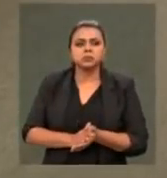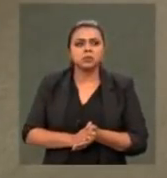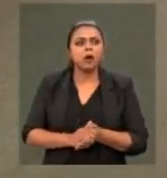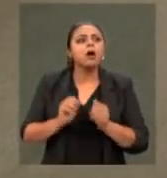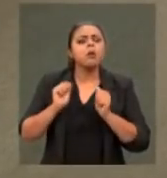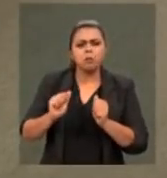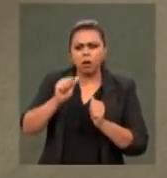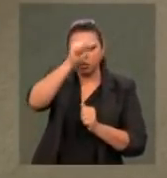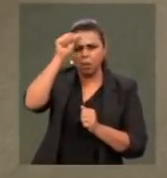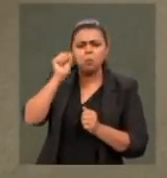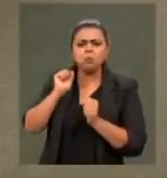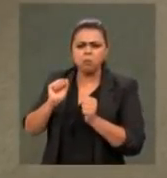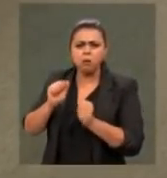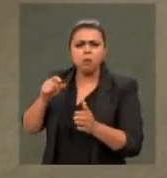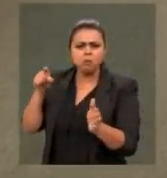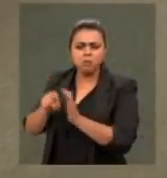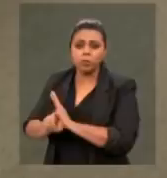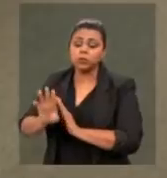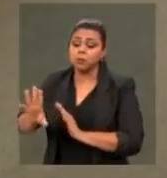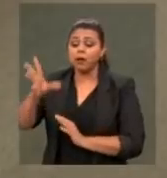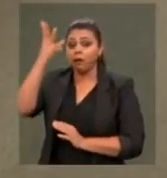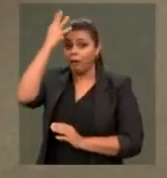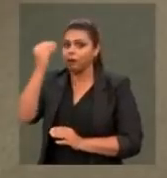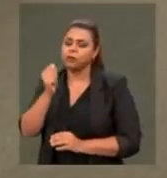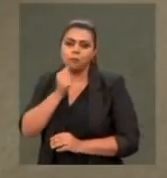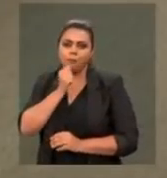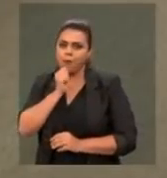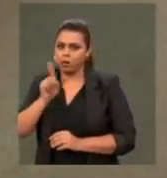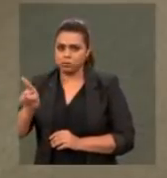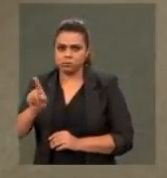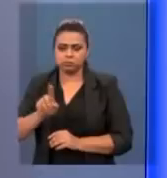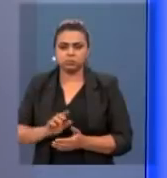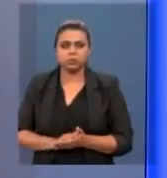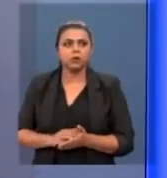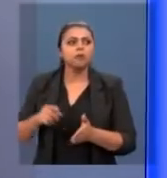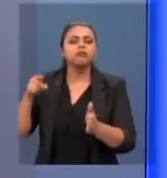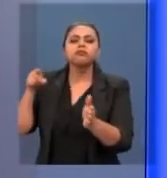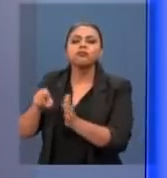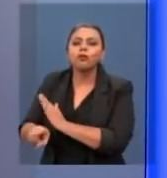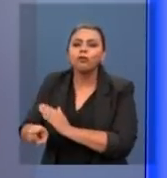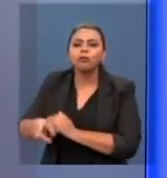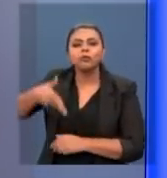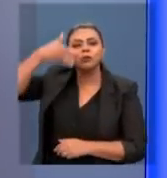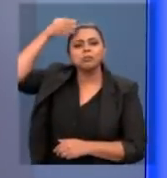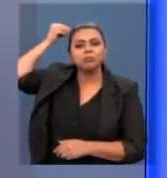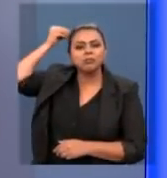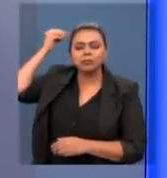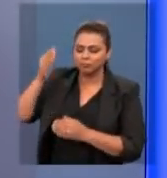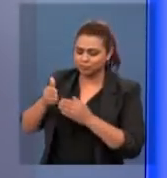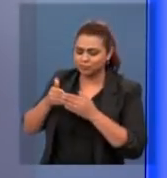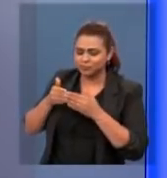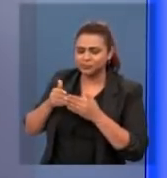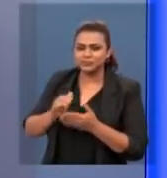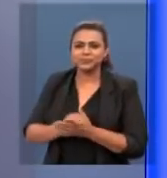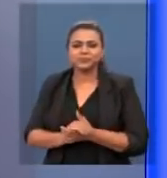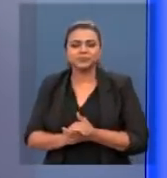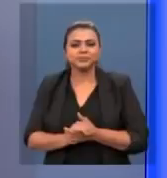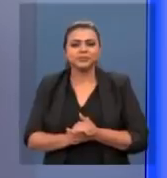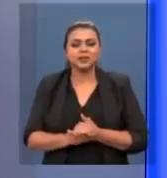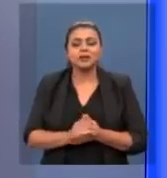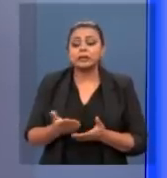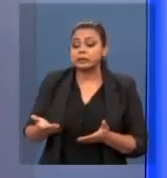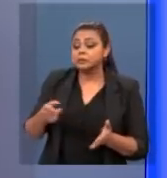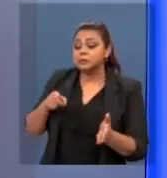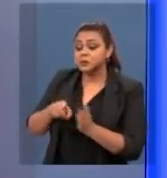pode perguntar a todos - ao candidato renato casagrande então vou perguntar uma nato por favor manato